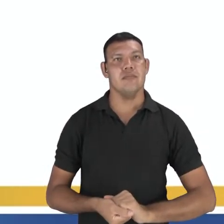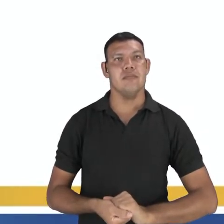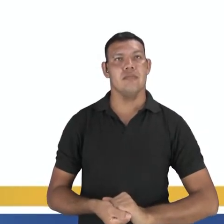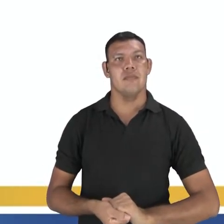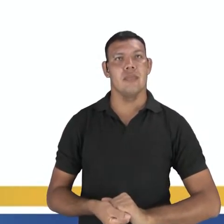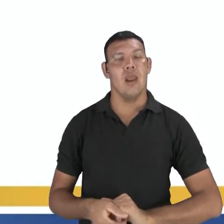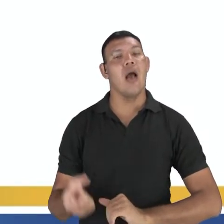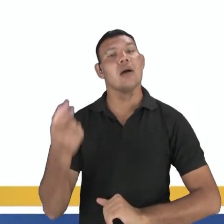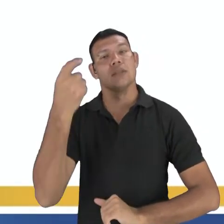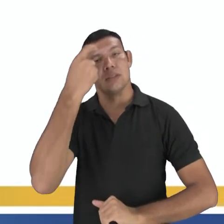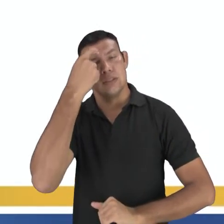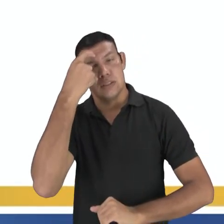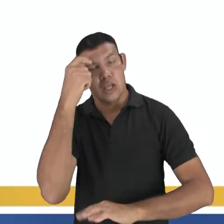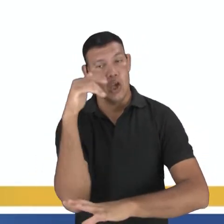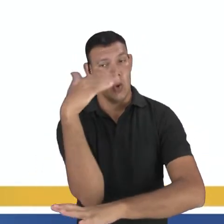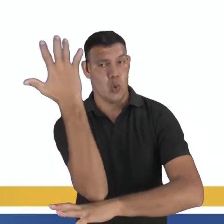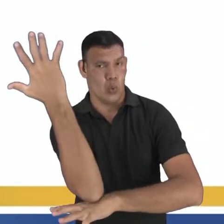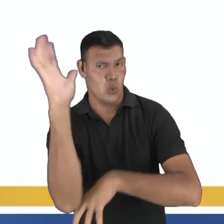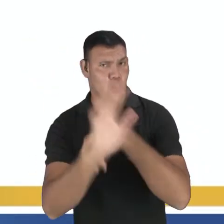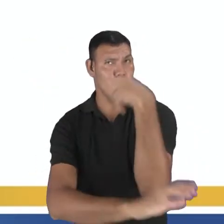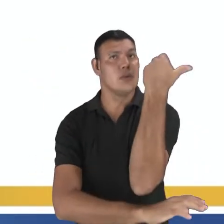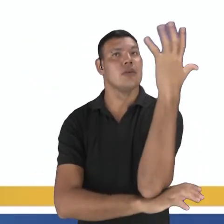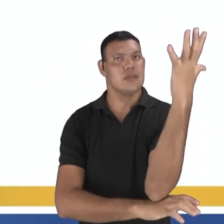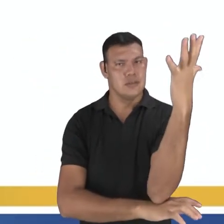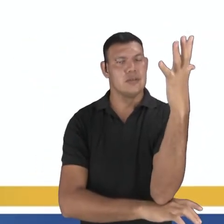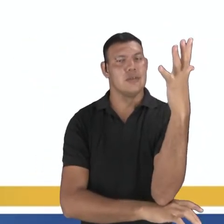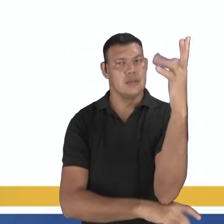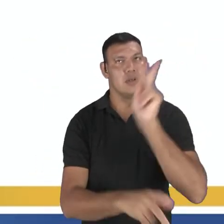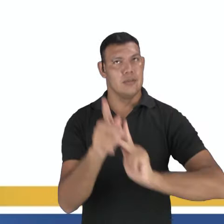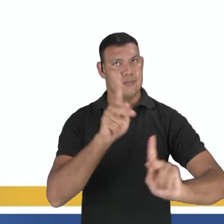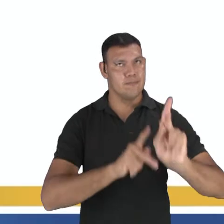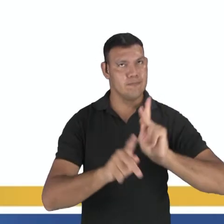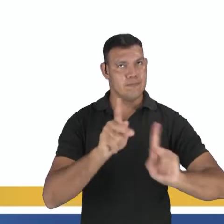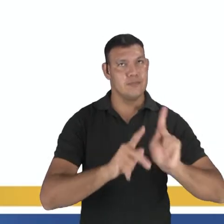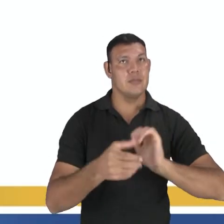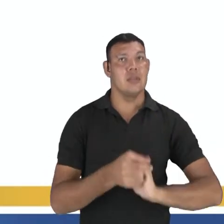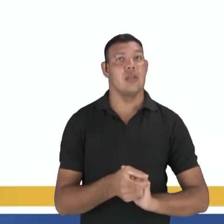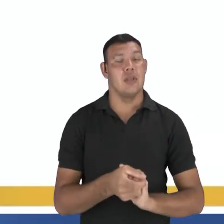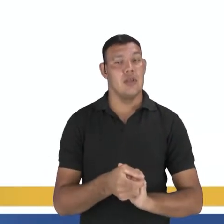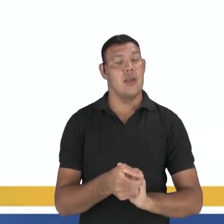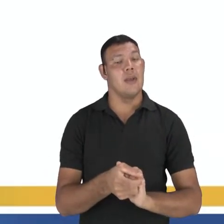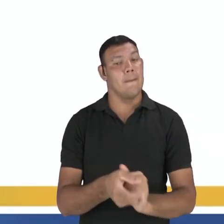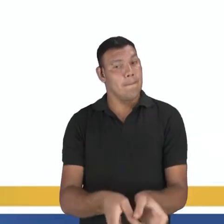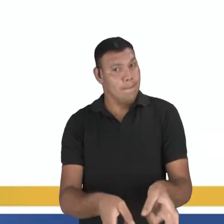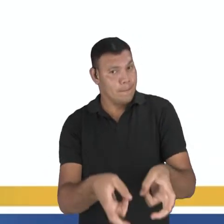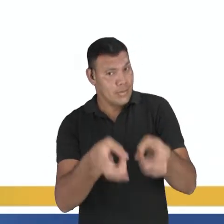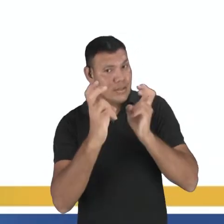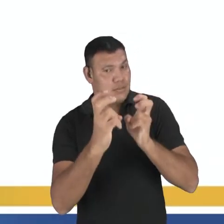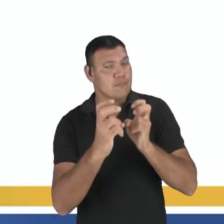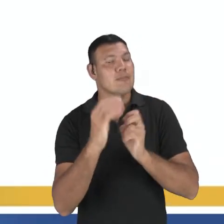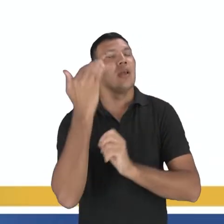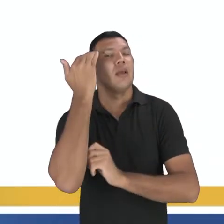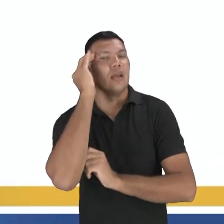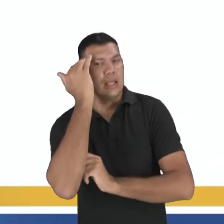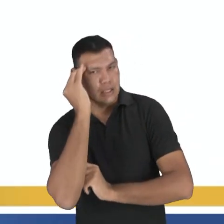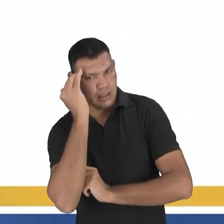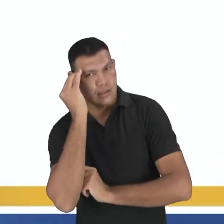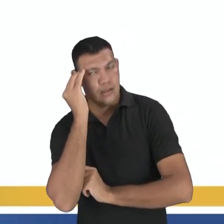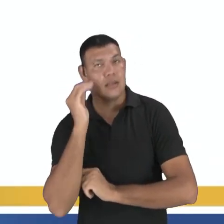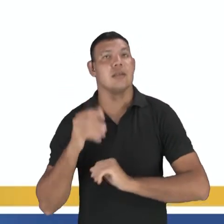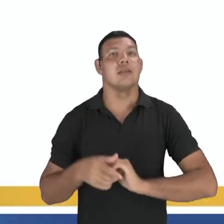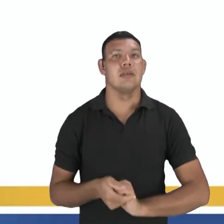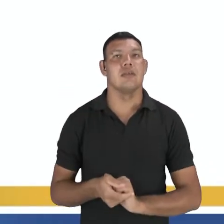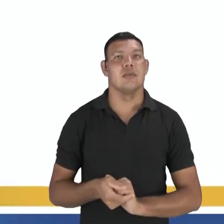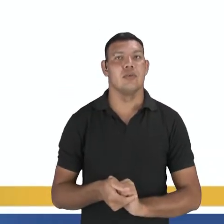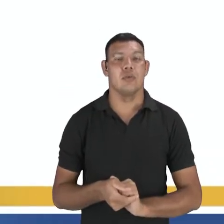Então, a conscientização ambiental de massa só será possível com percepção e entendimento do real